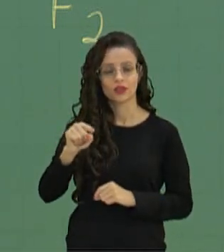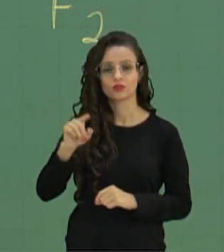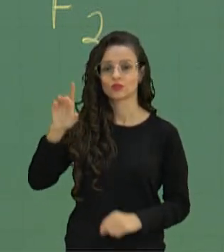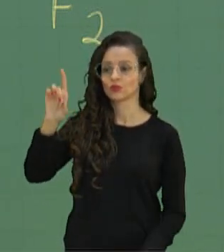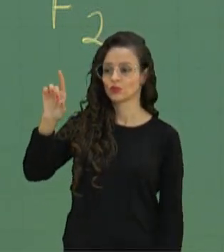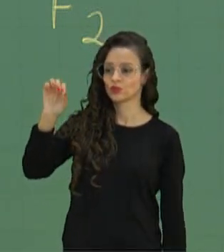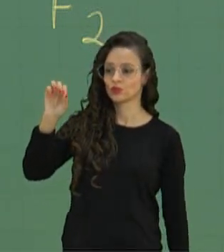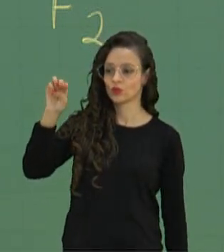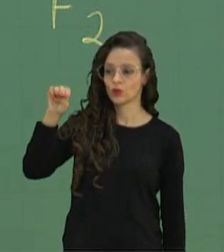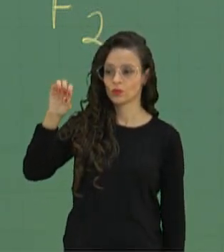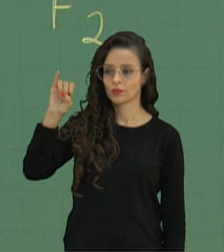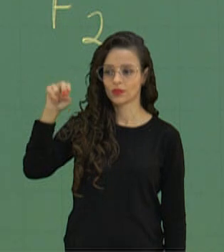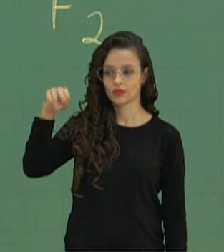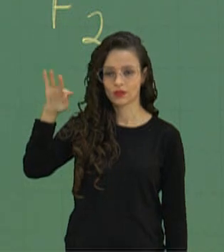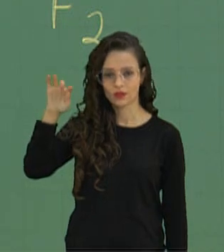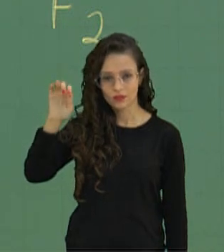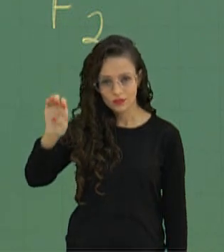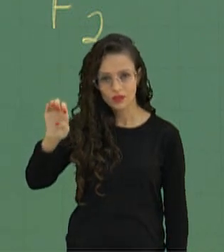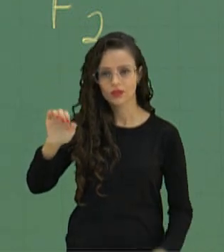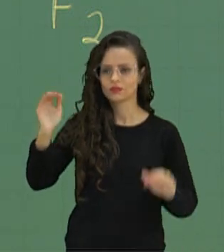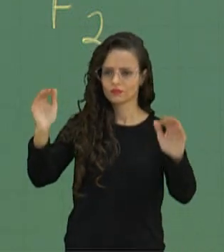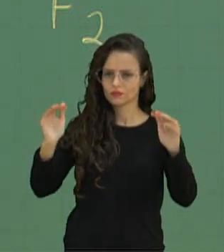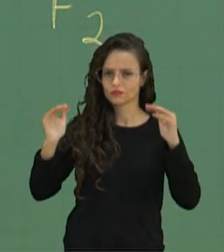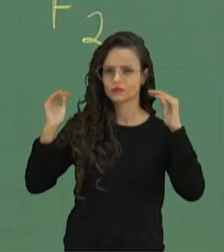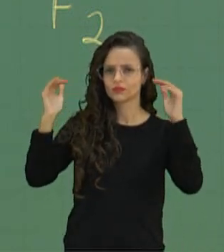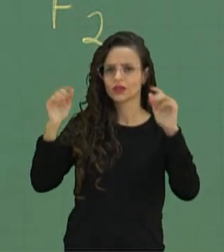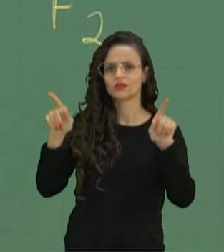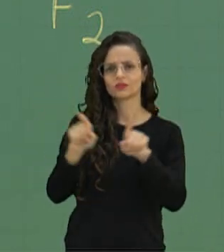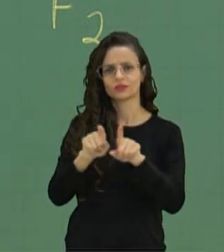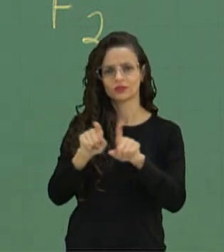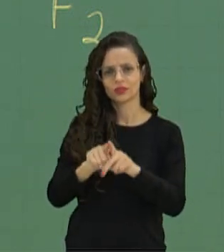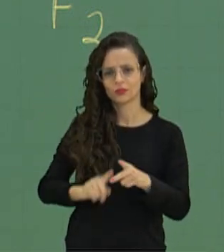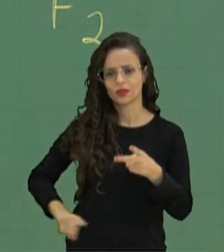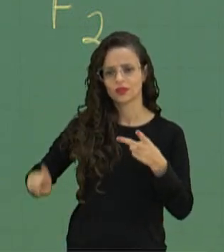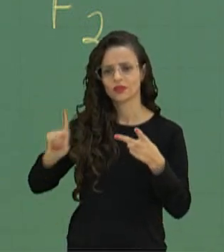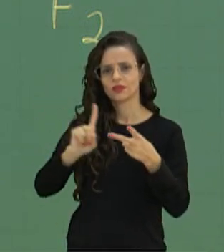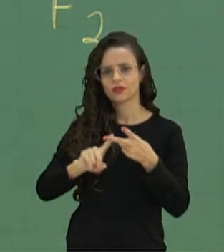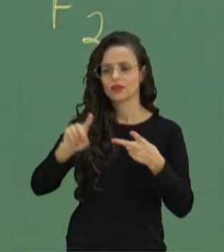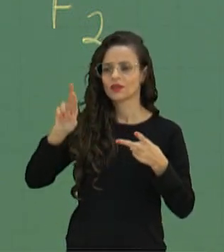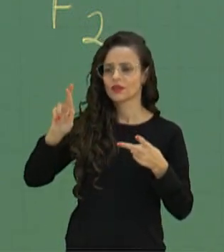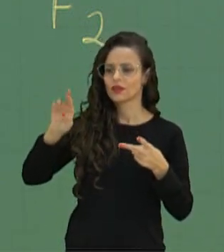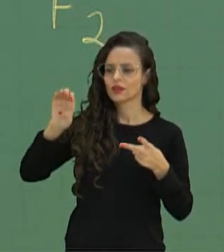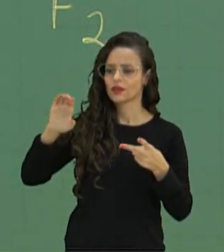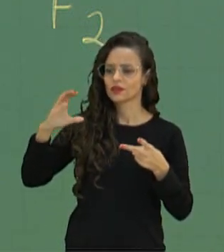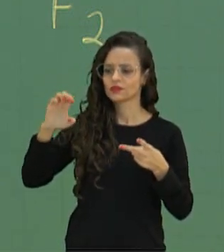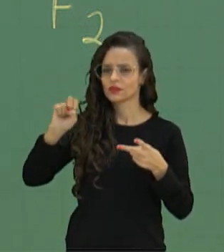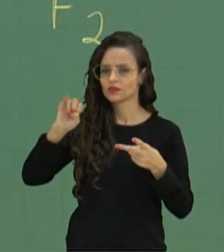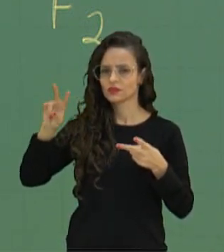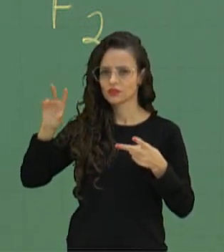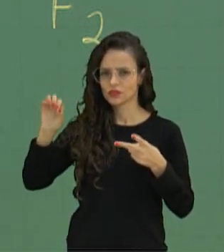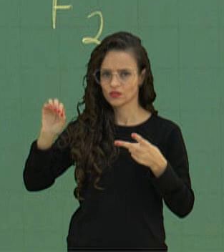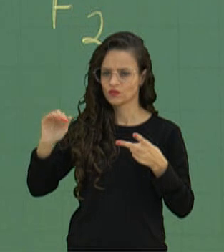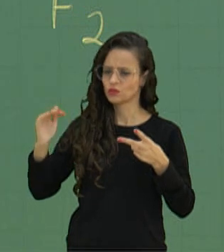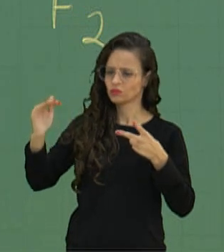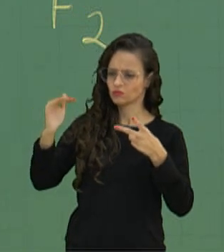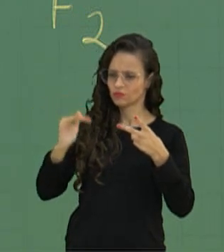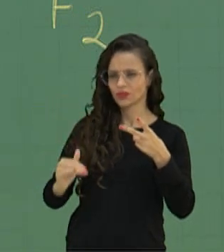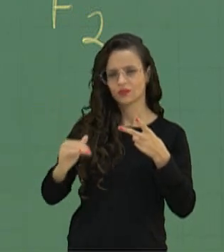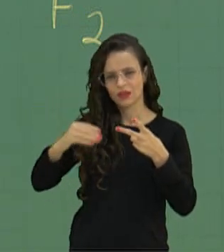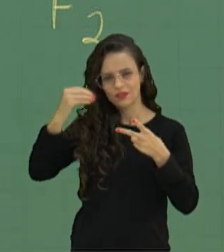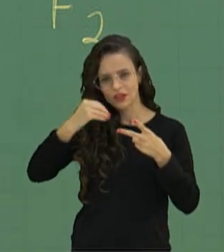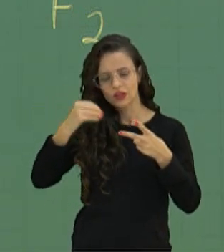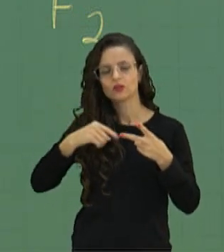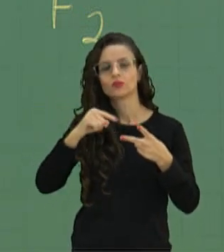dominância e recessividade, ou seja, aquele fator que aparece na característica, ele é dominante em relação àquele que não